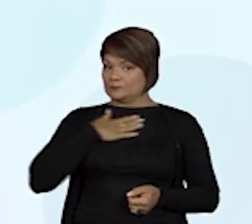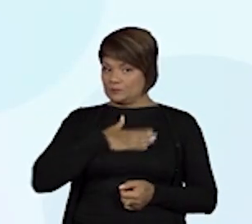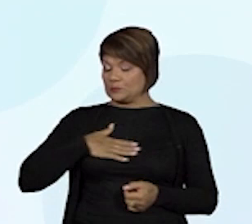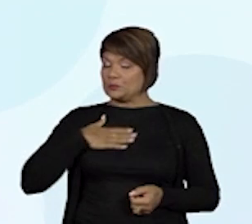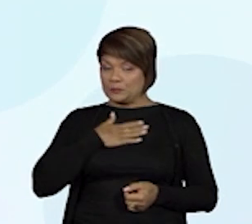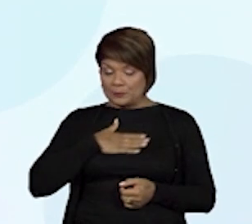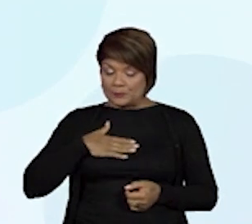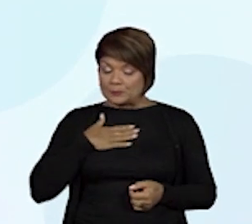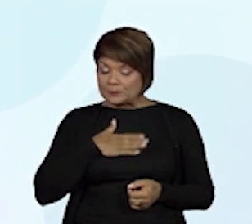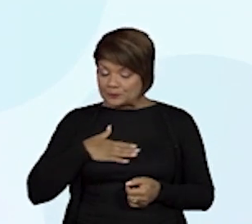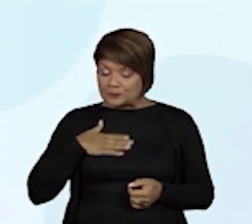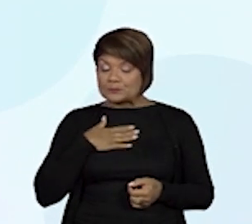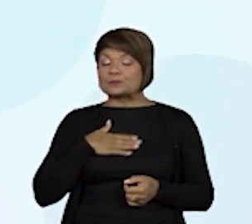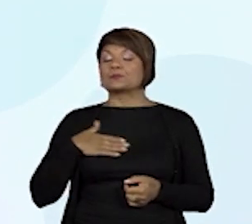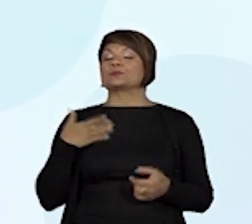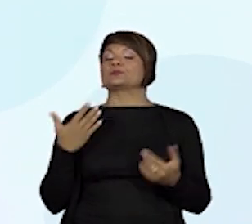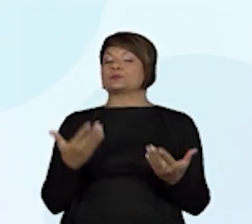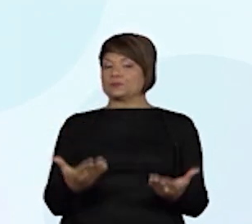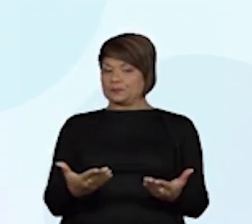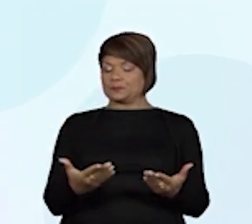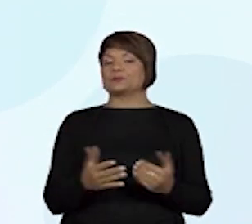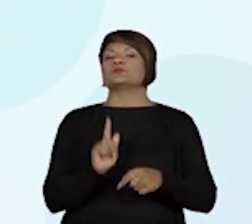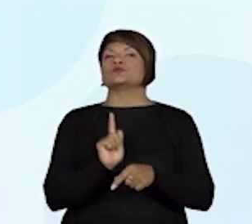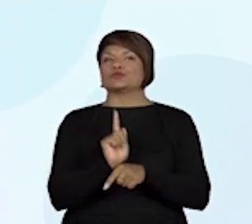Prezado gerente do Hotel Hospedar.